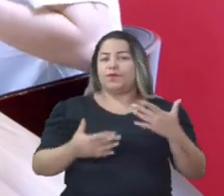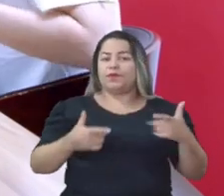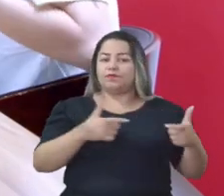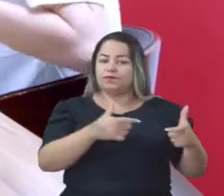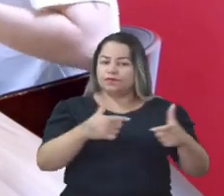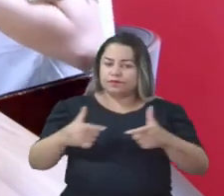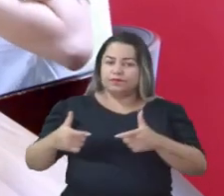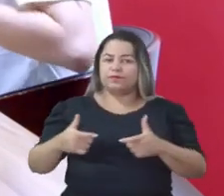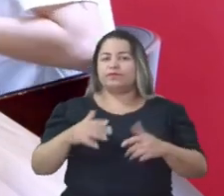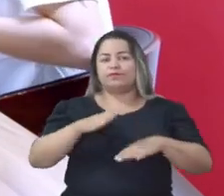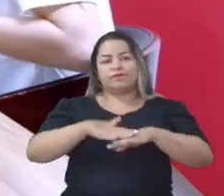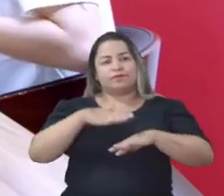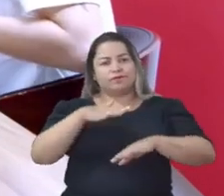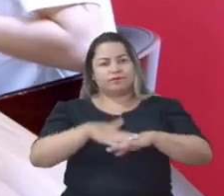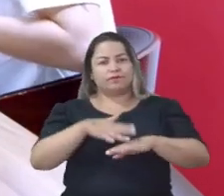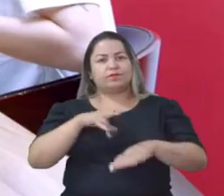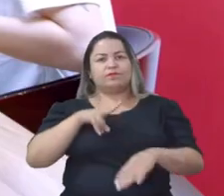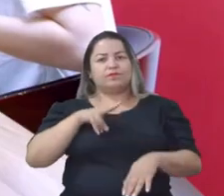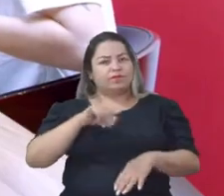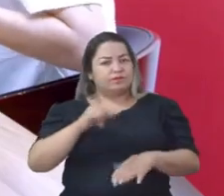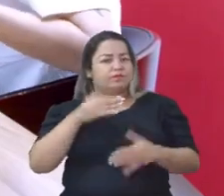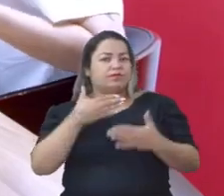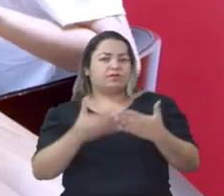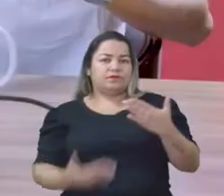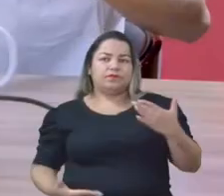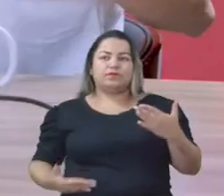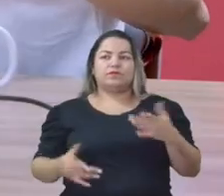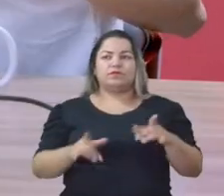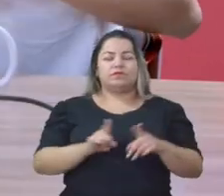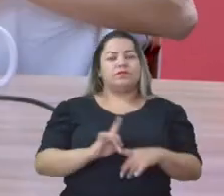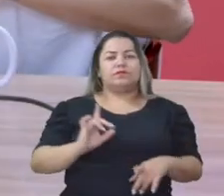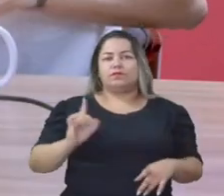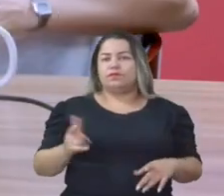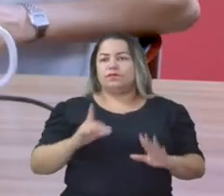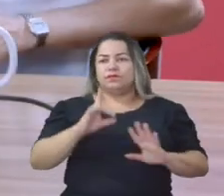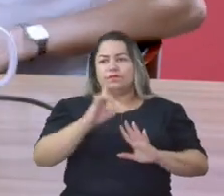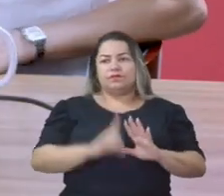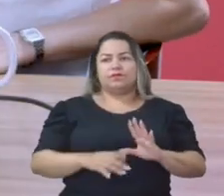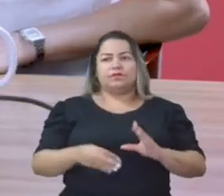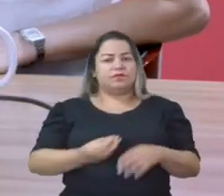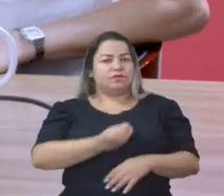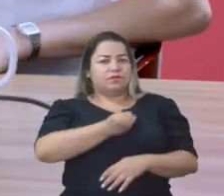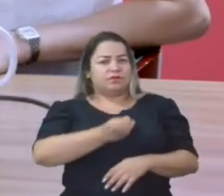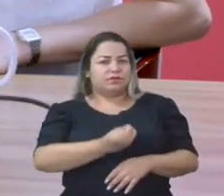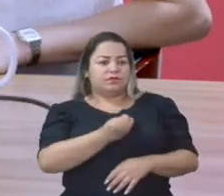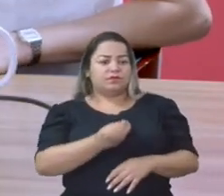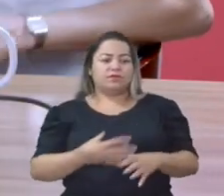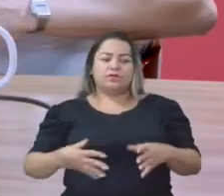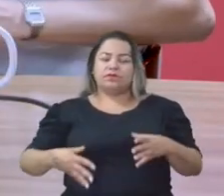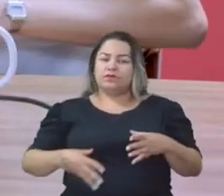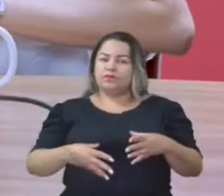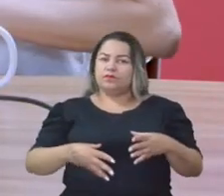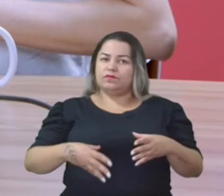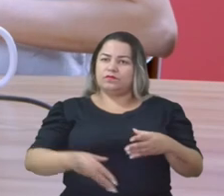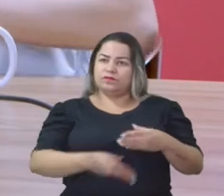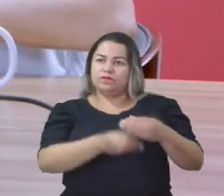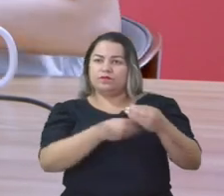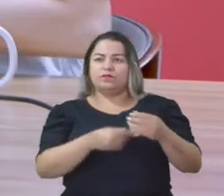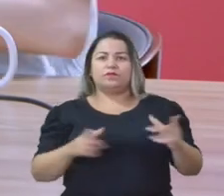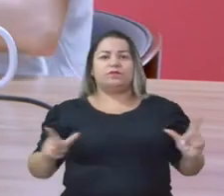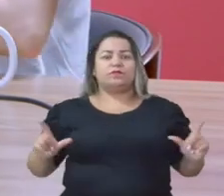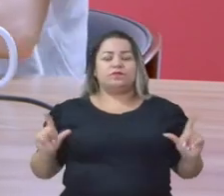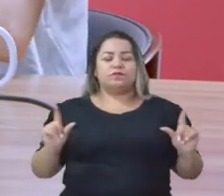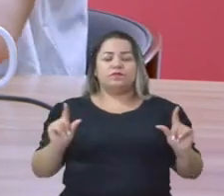e cada vez mais vão perdendo espaço e aí eles não têm direito de estar naquele lugar, né? Foi